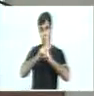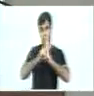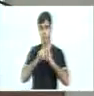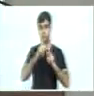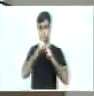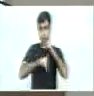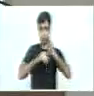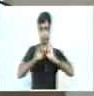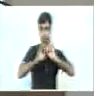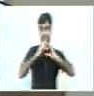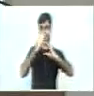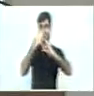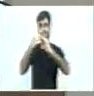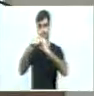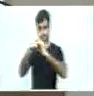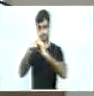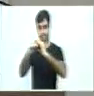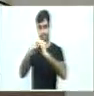iniciativa popular,